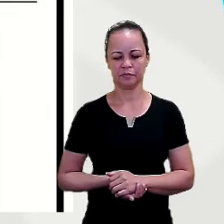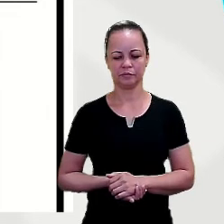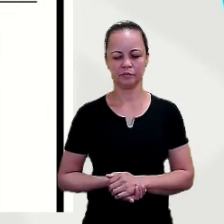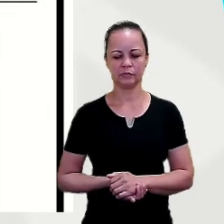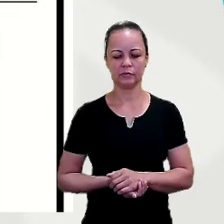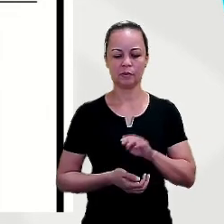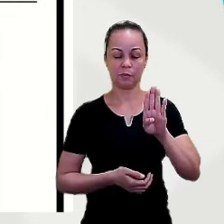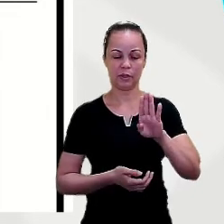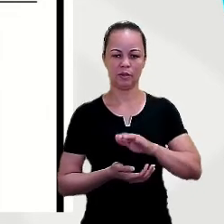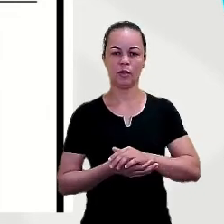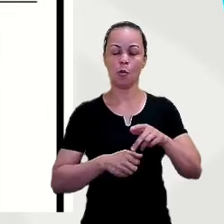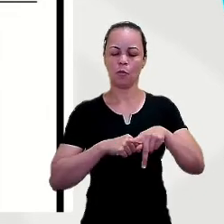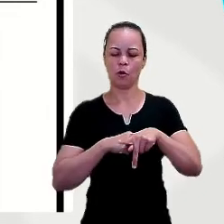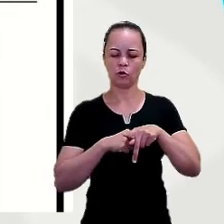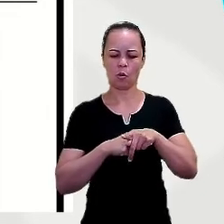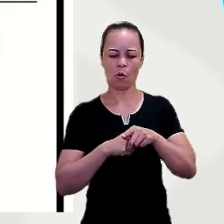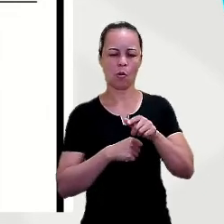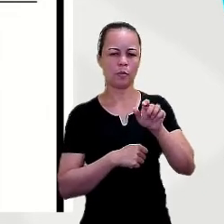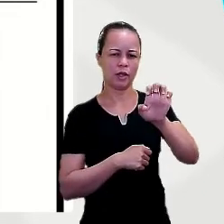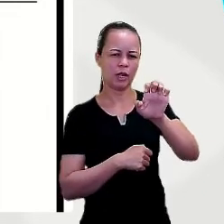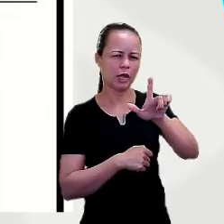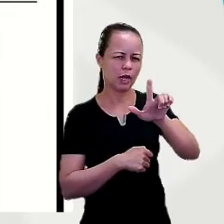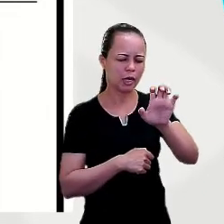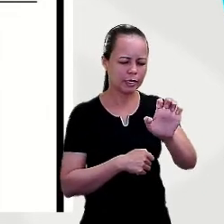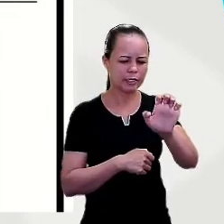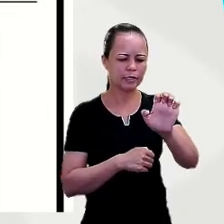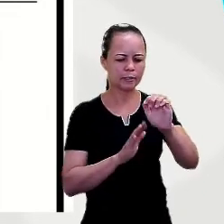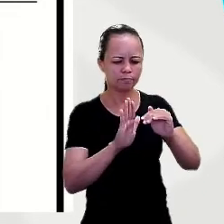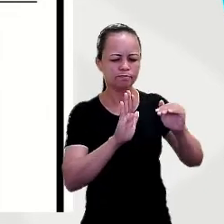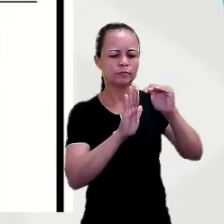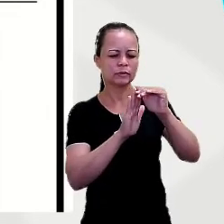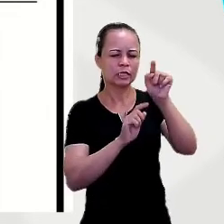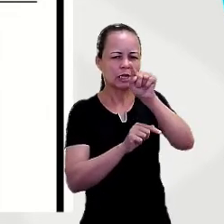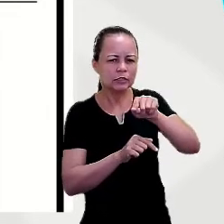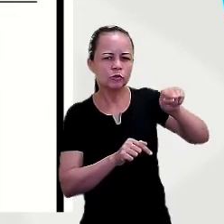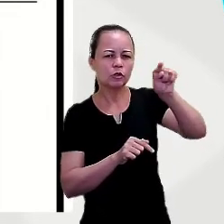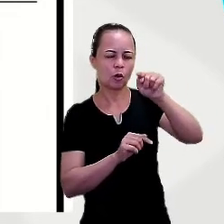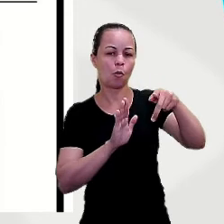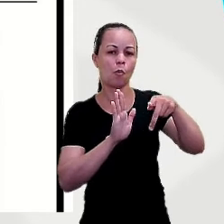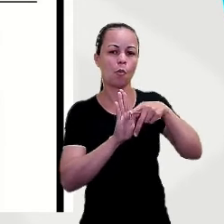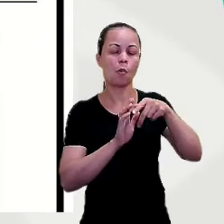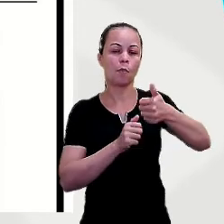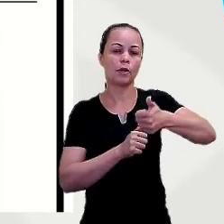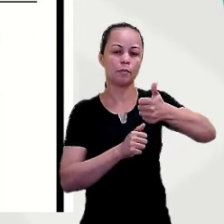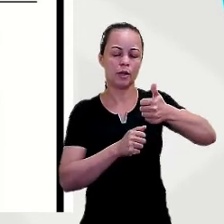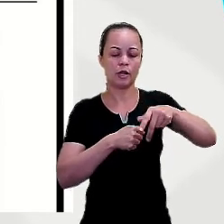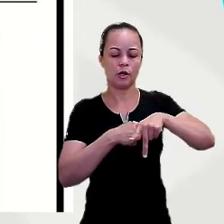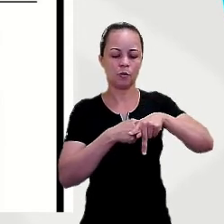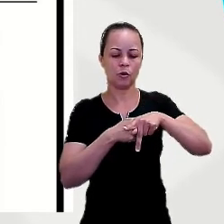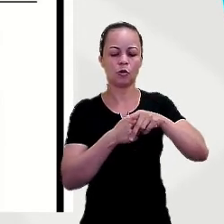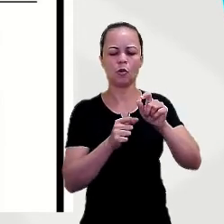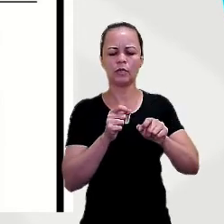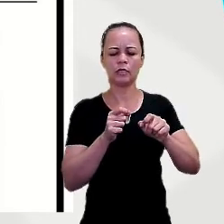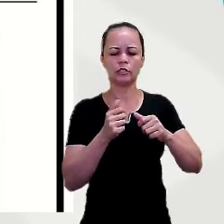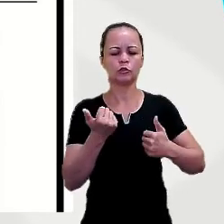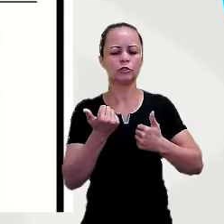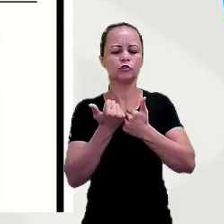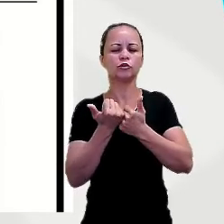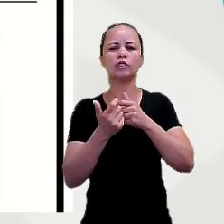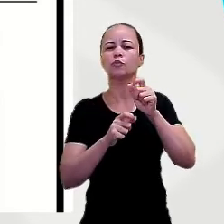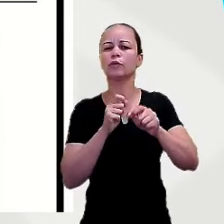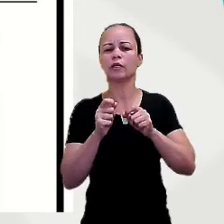O pronome ele, lá em cima, tá circulado. O primeiro pronome. Tá substituindo qual nome?